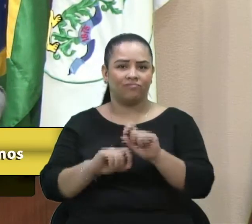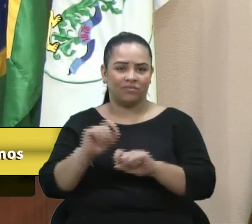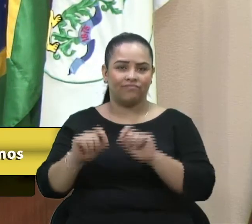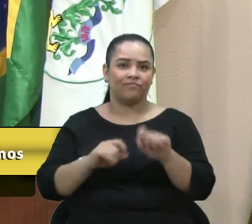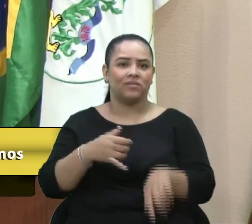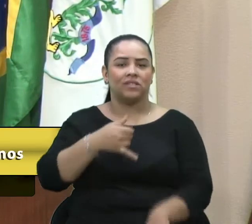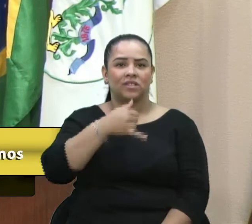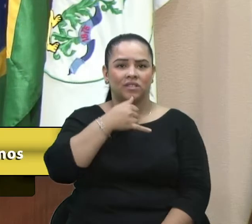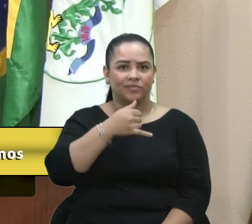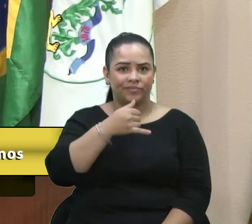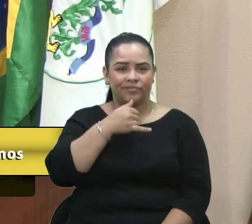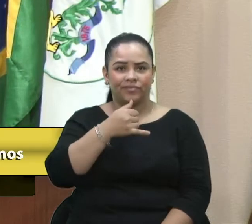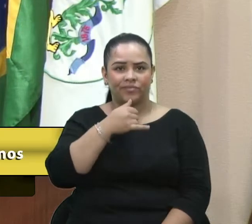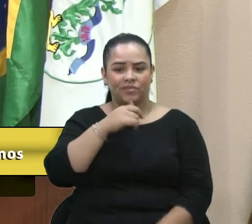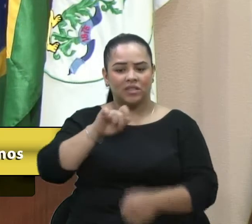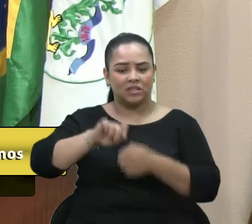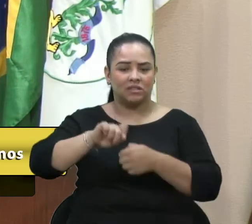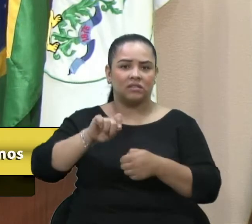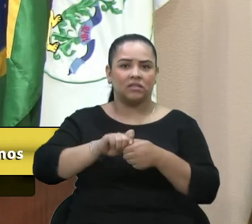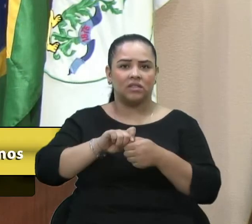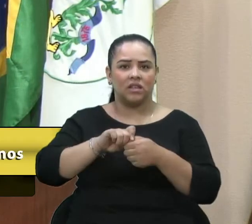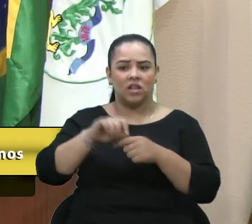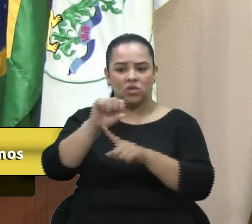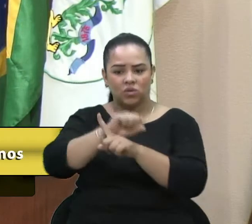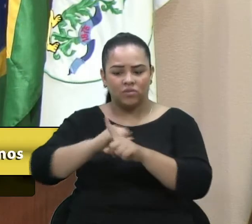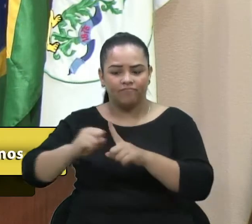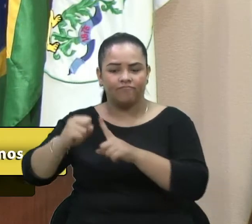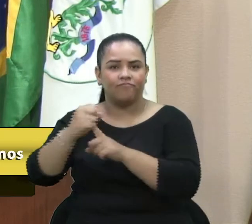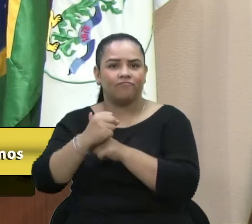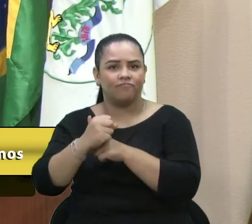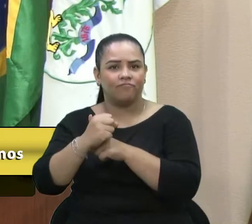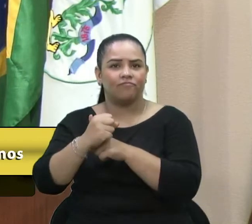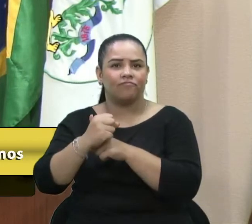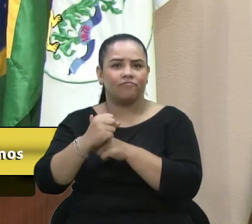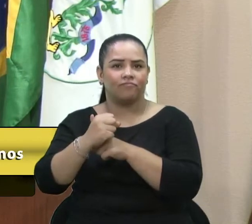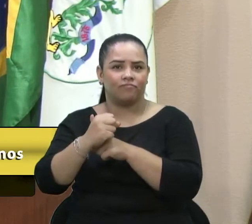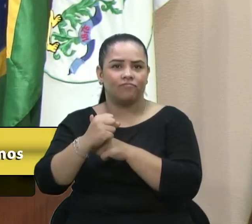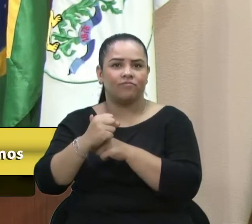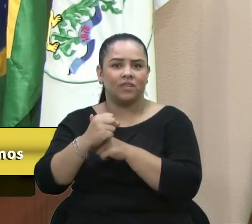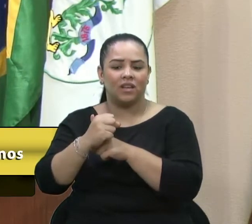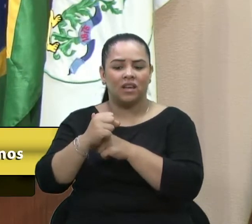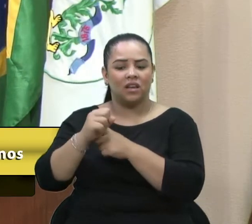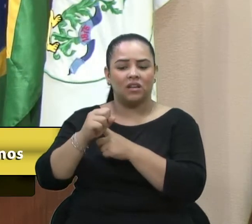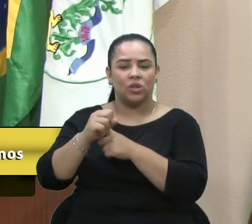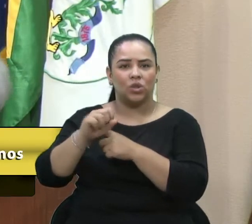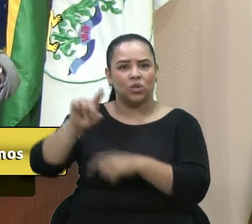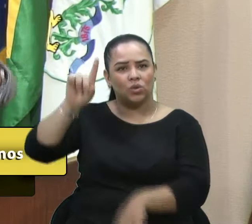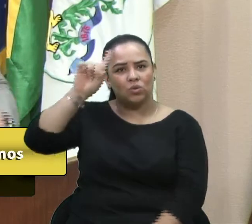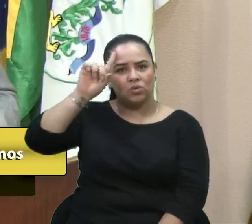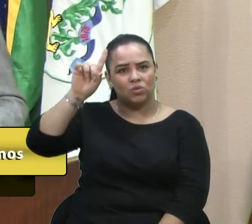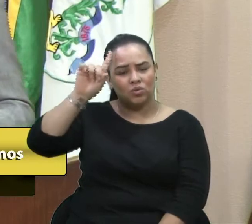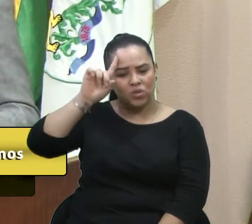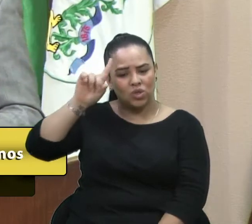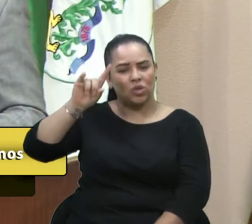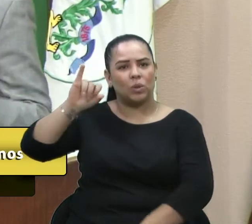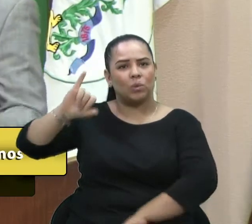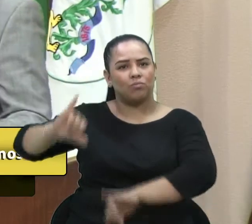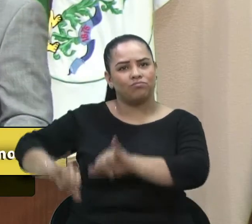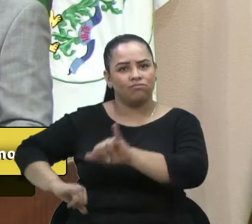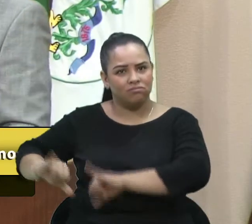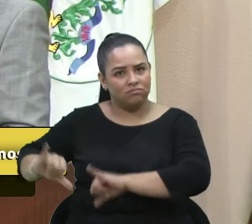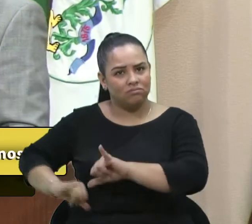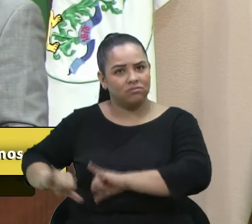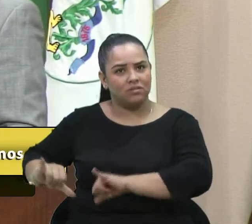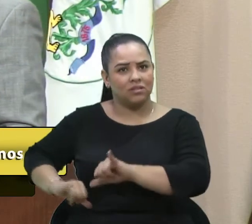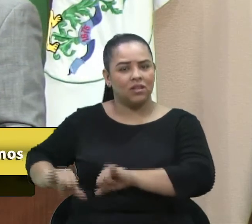têm feito com que a nossa sociedade, a cada dia, tem sofrido,